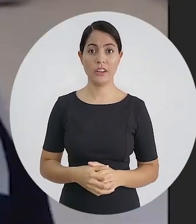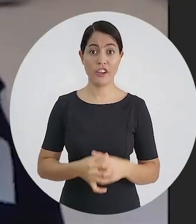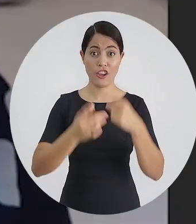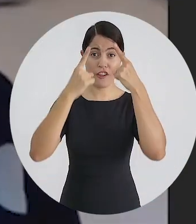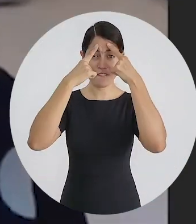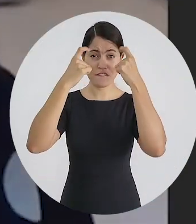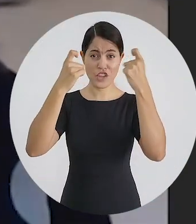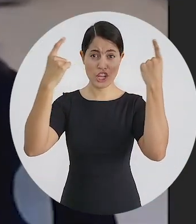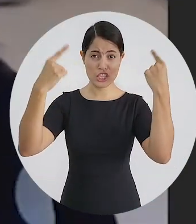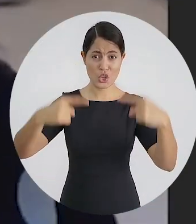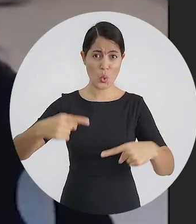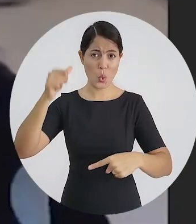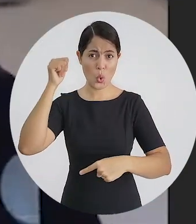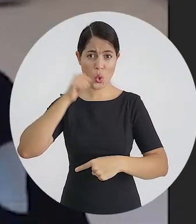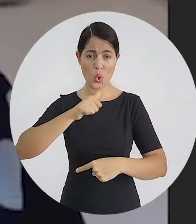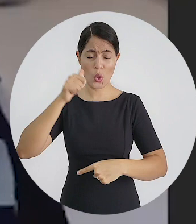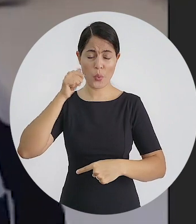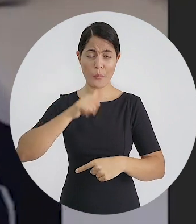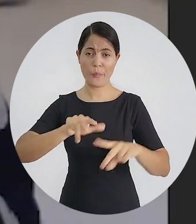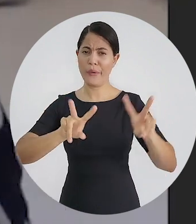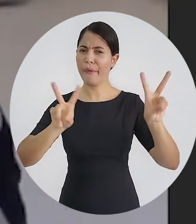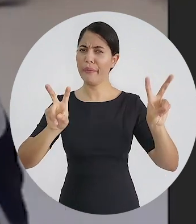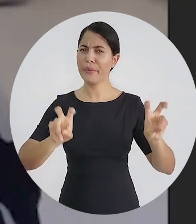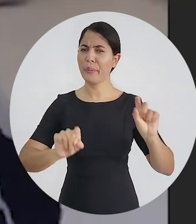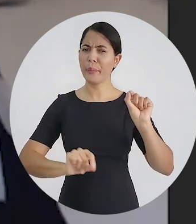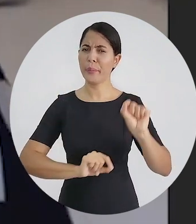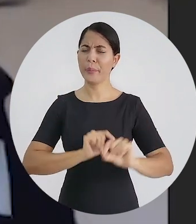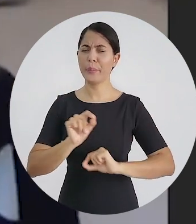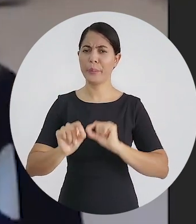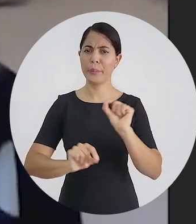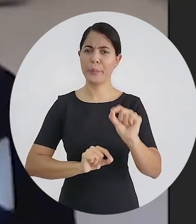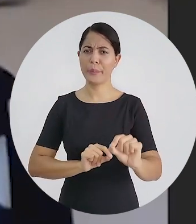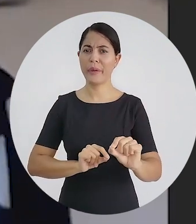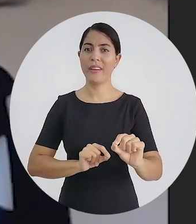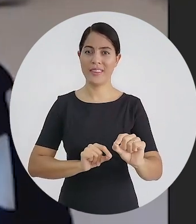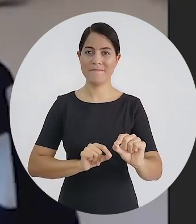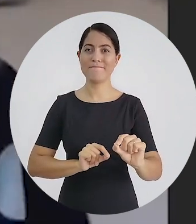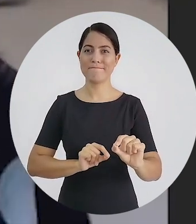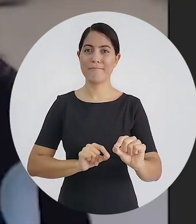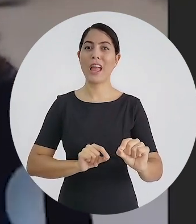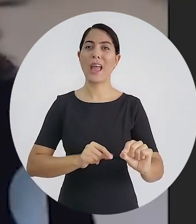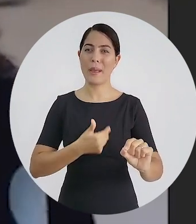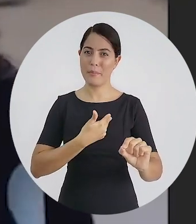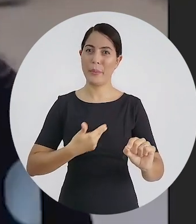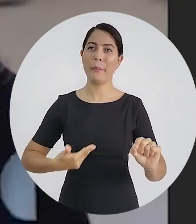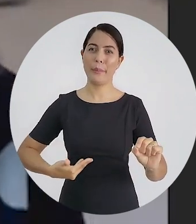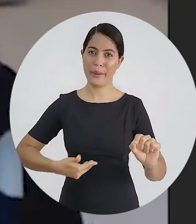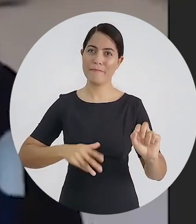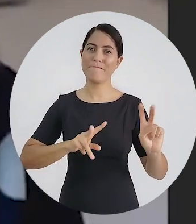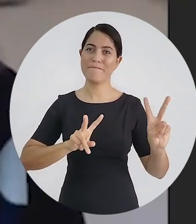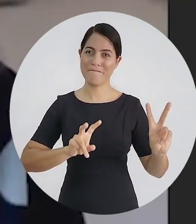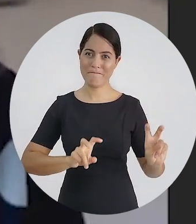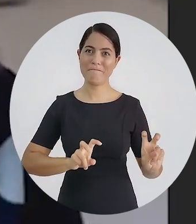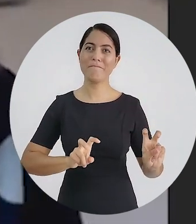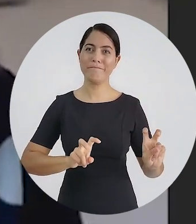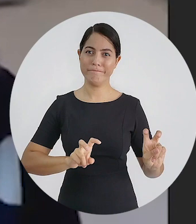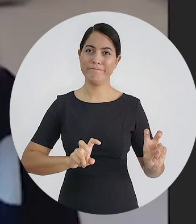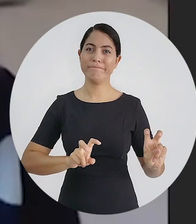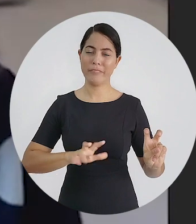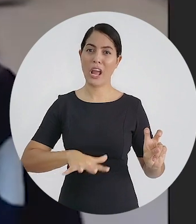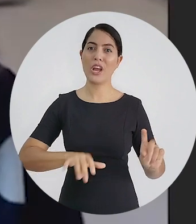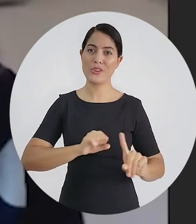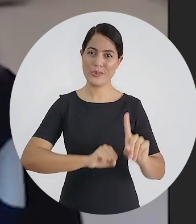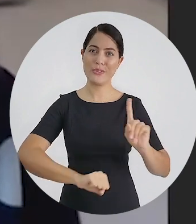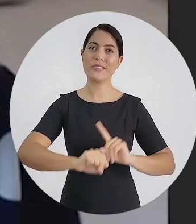mulher tornou-se questão pública estrutural. A violência machista tem de ser discutida, tem de